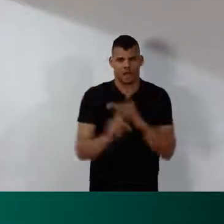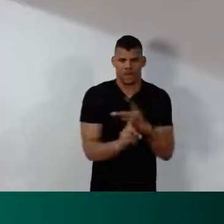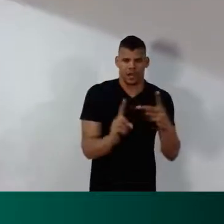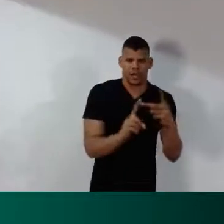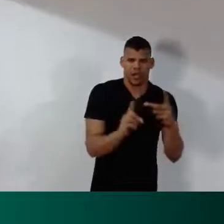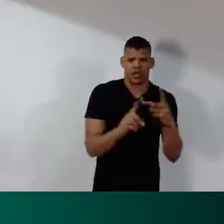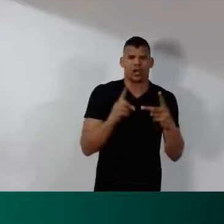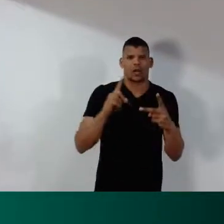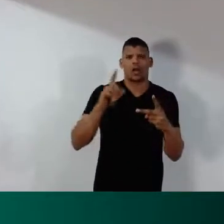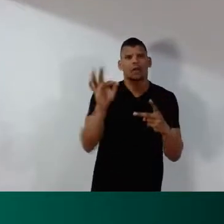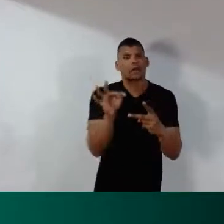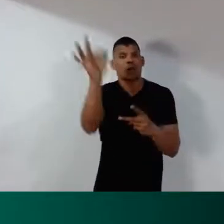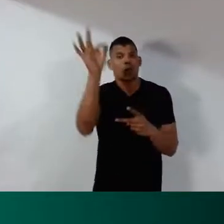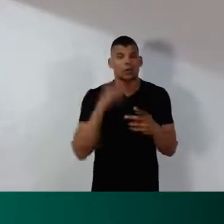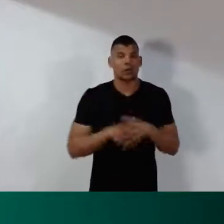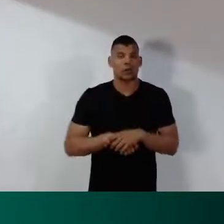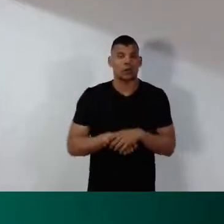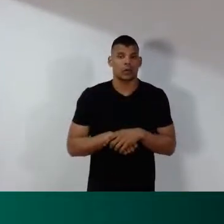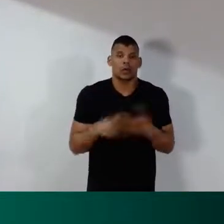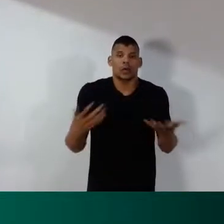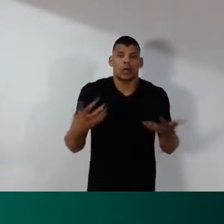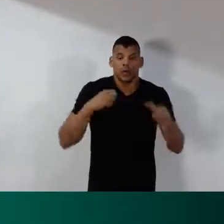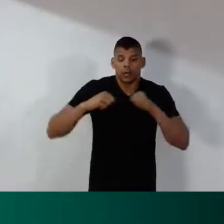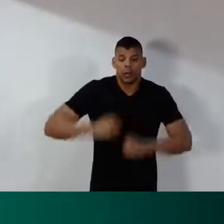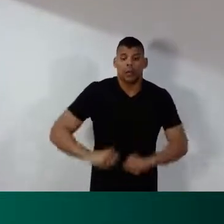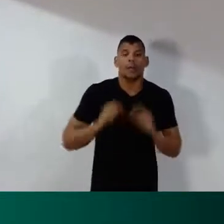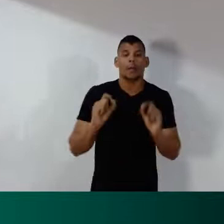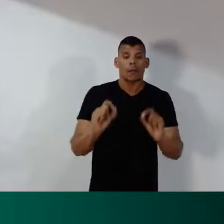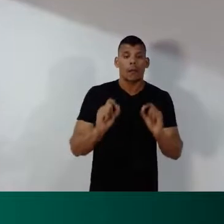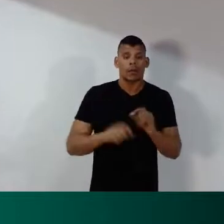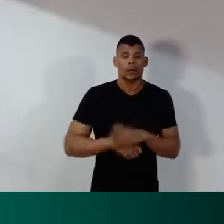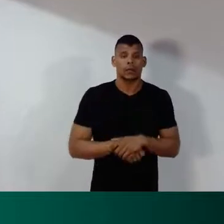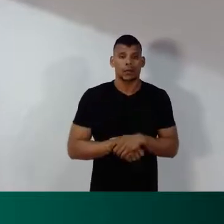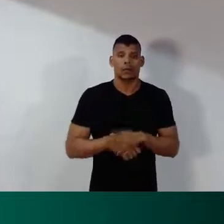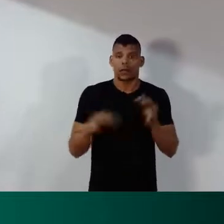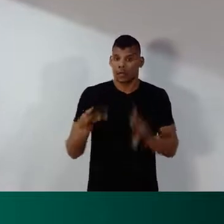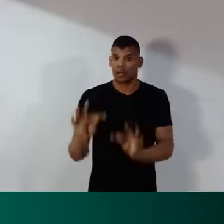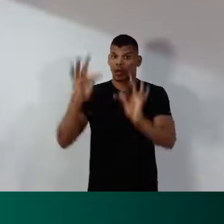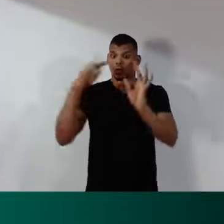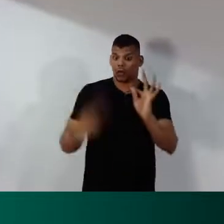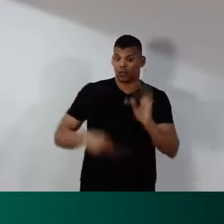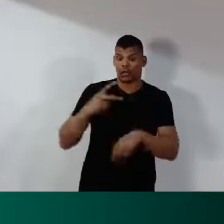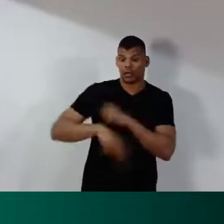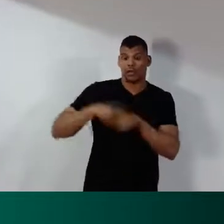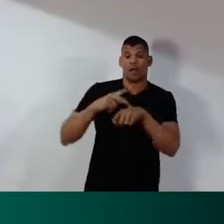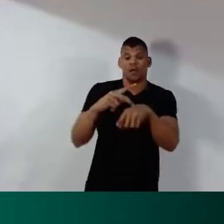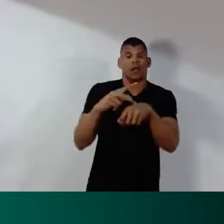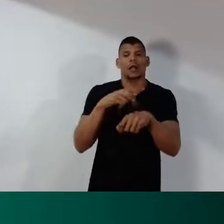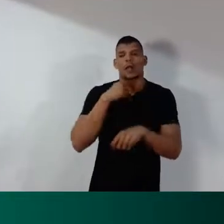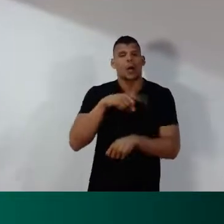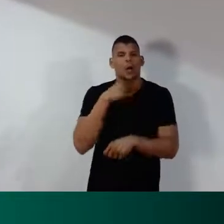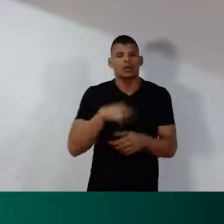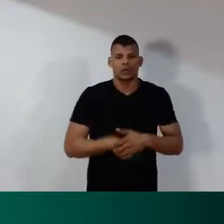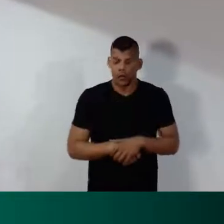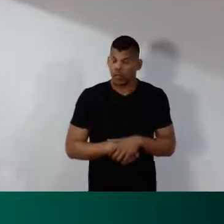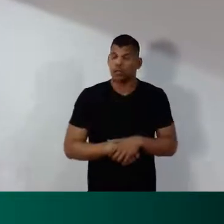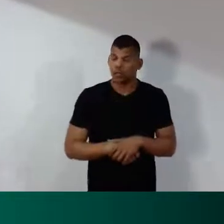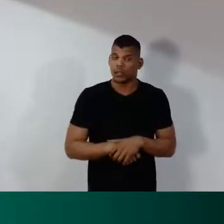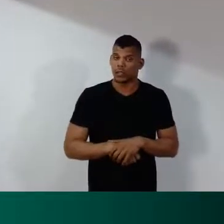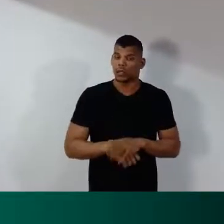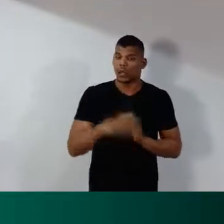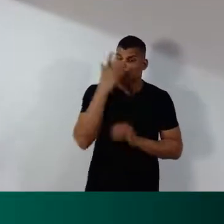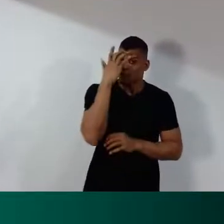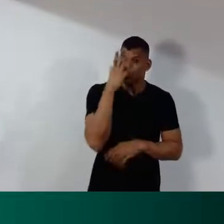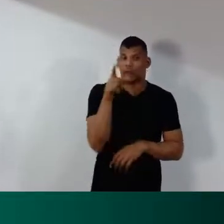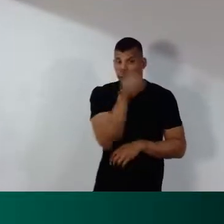sei lá pensar o futuro mas não tá não tô conseguindo discutir nem a a a tecnologia do nosso país e assim eu acho que vocês e